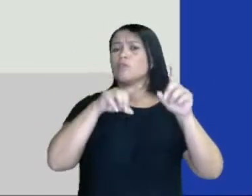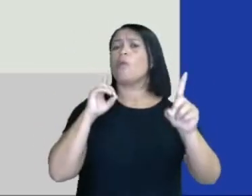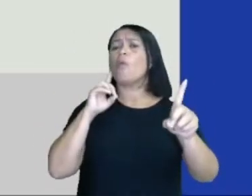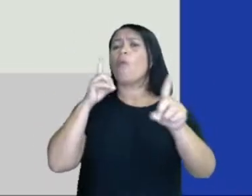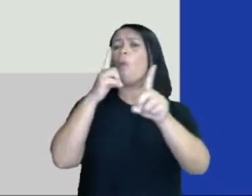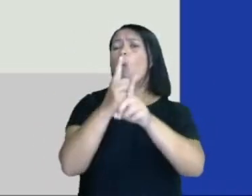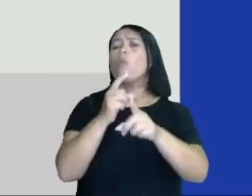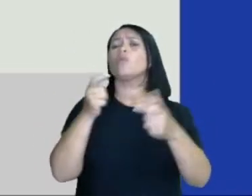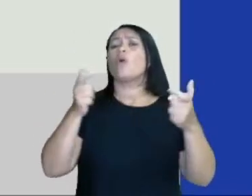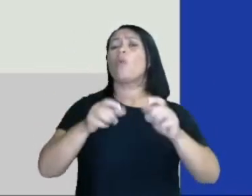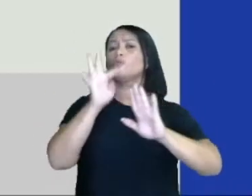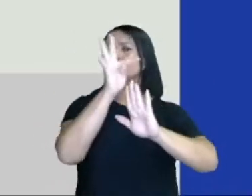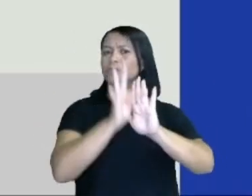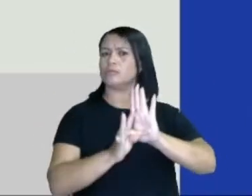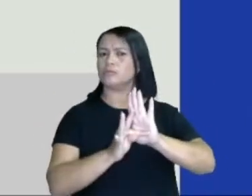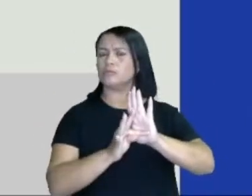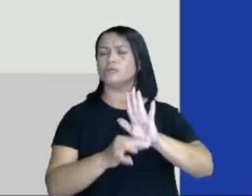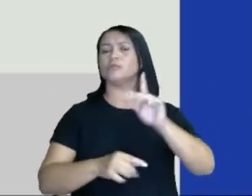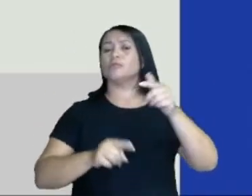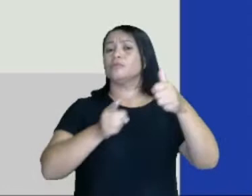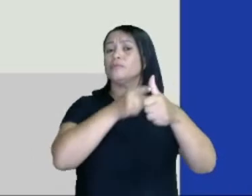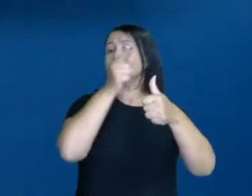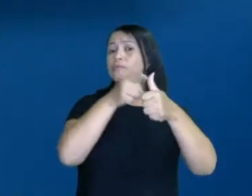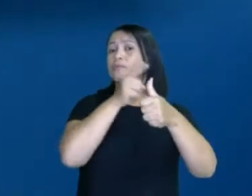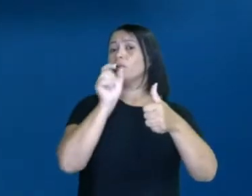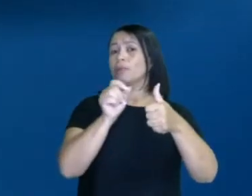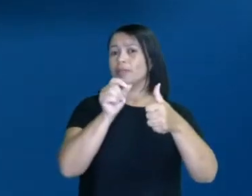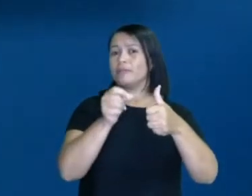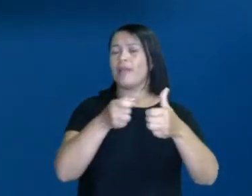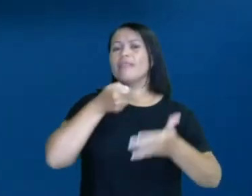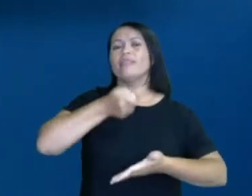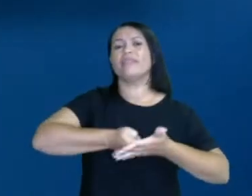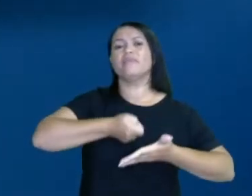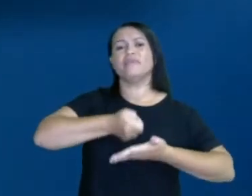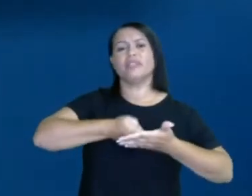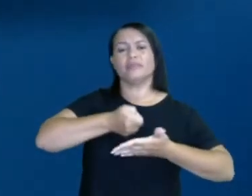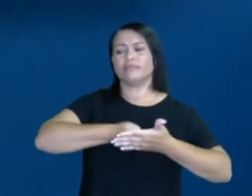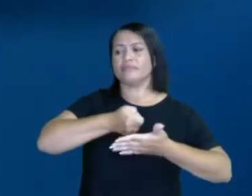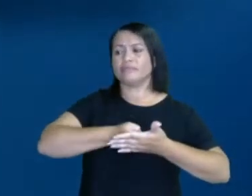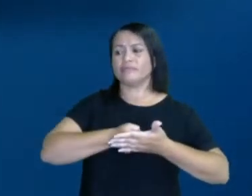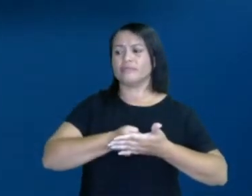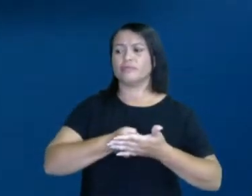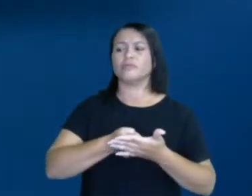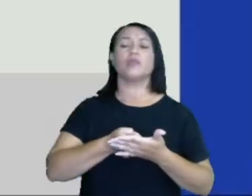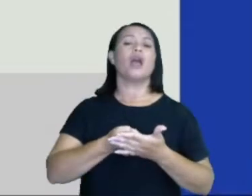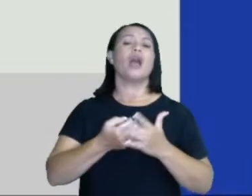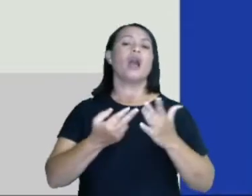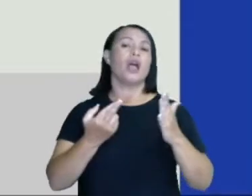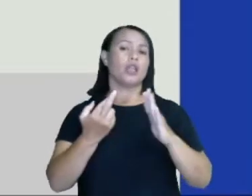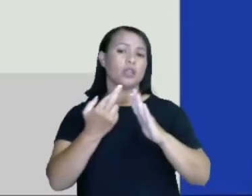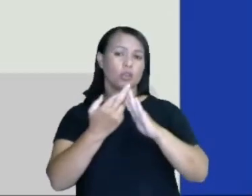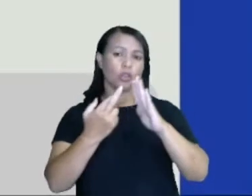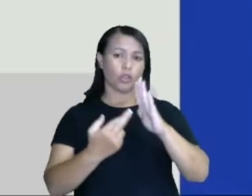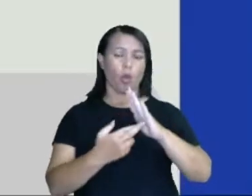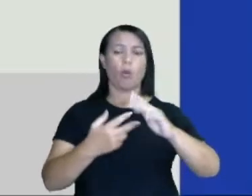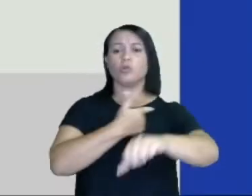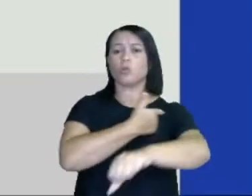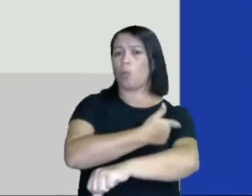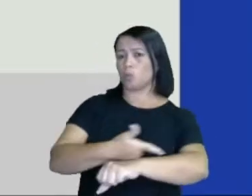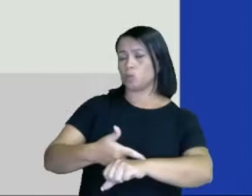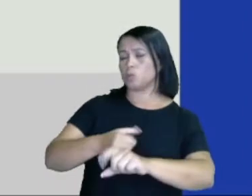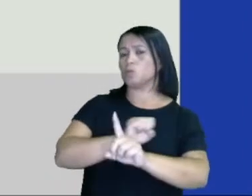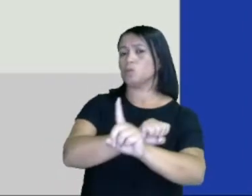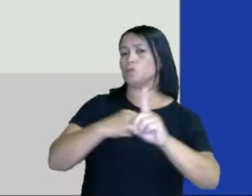encontrar em um texto normativo ou legal? Primeiramente, deveres, normas de conduta e comportamentos